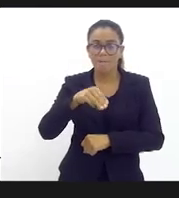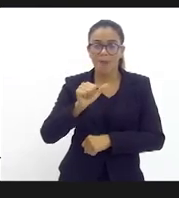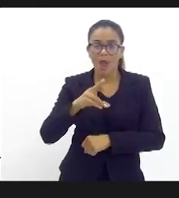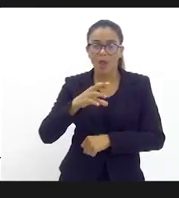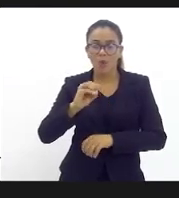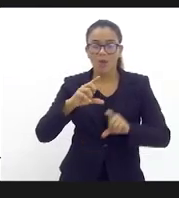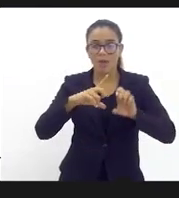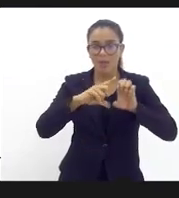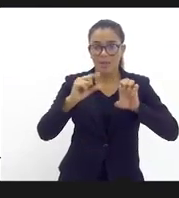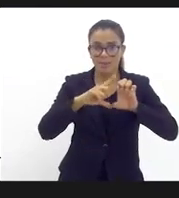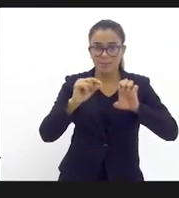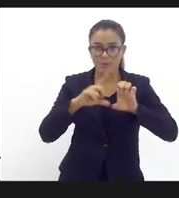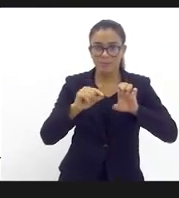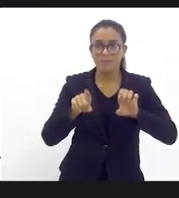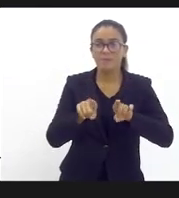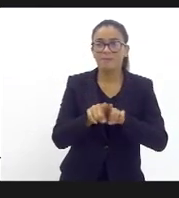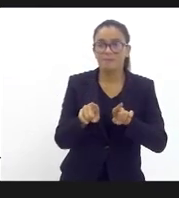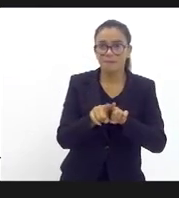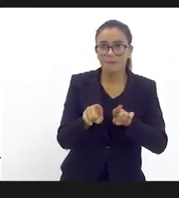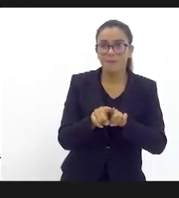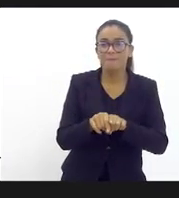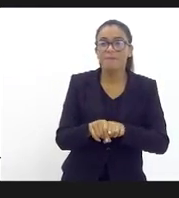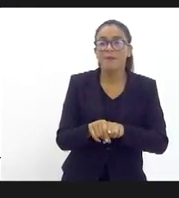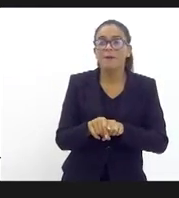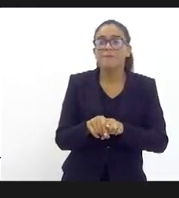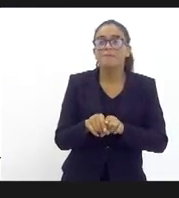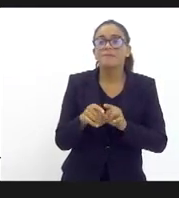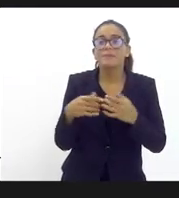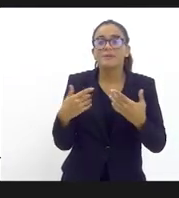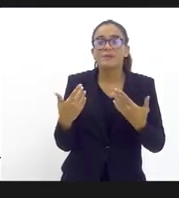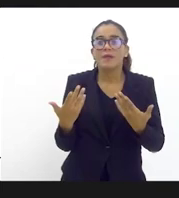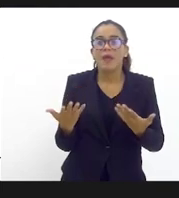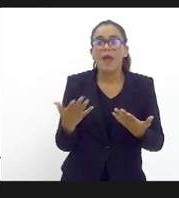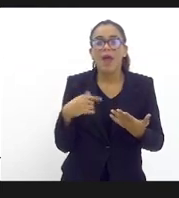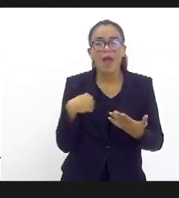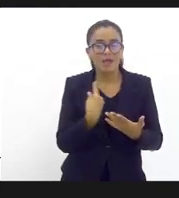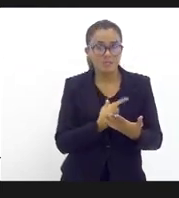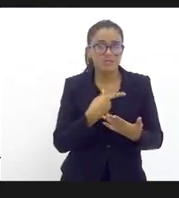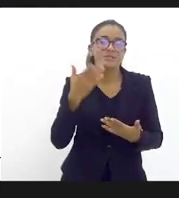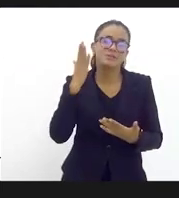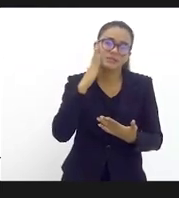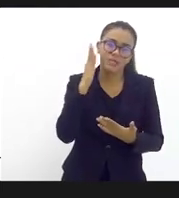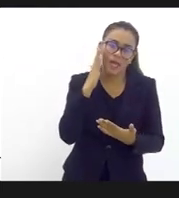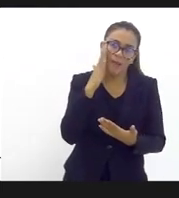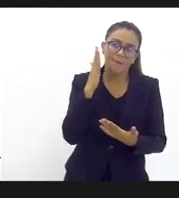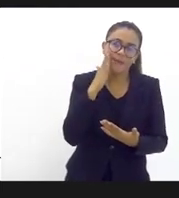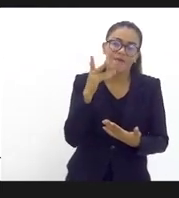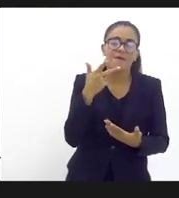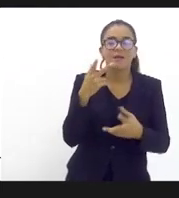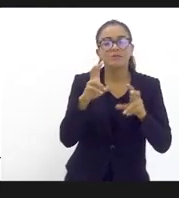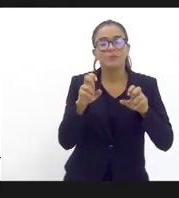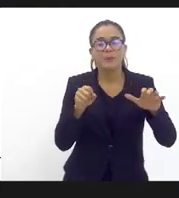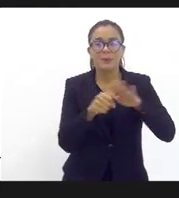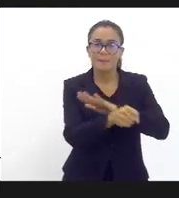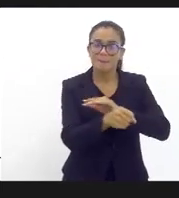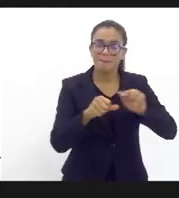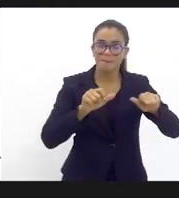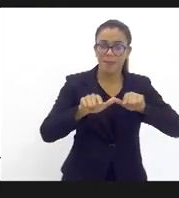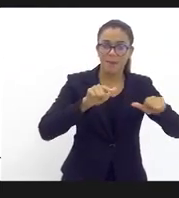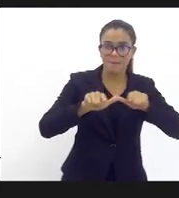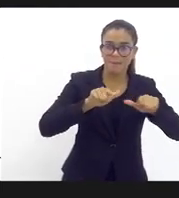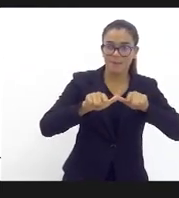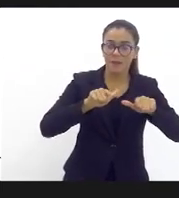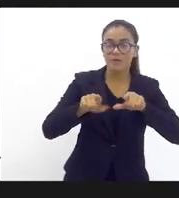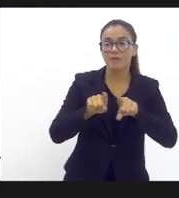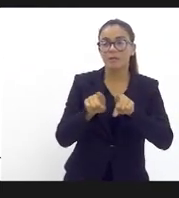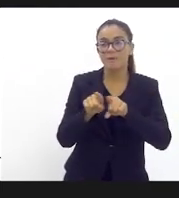Capacity Trans e também através do Micro Ramble e Senac. Então, assim, a gente sabe que quando a gente fala de empregabilidade, a gente está falando, e